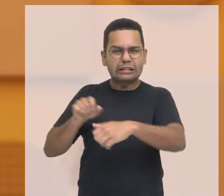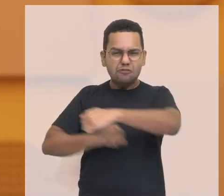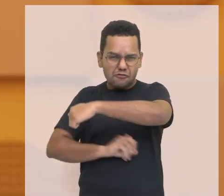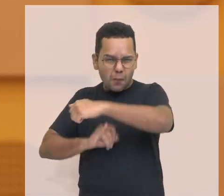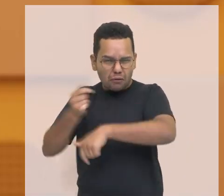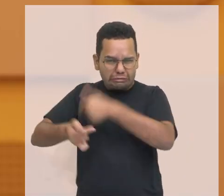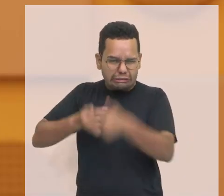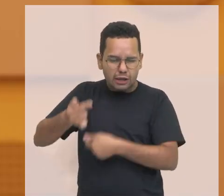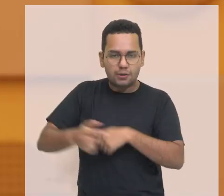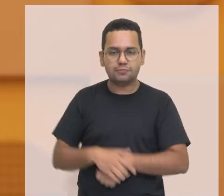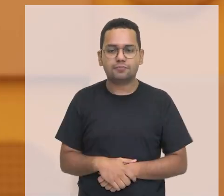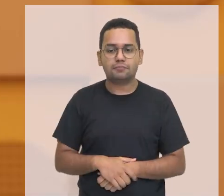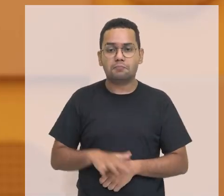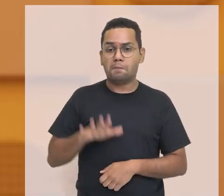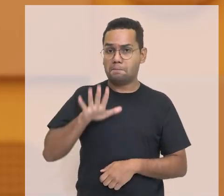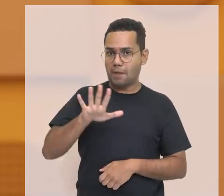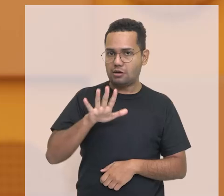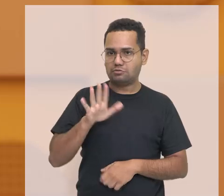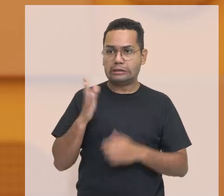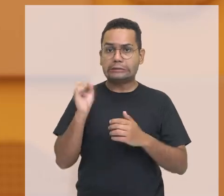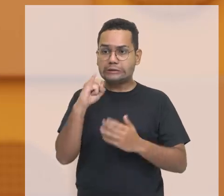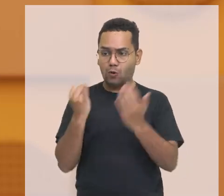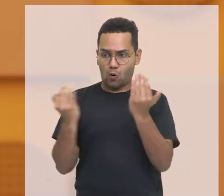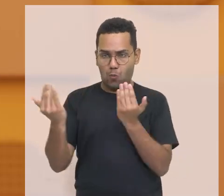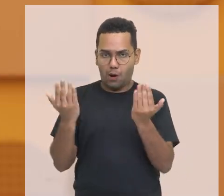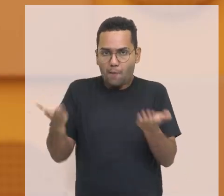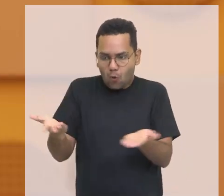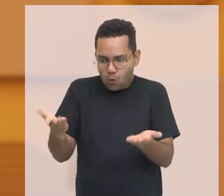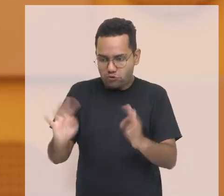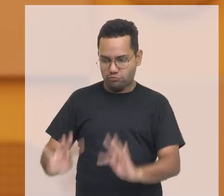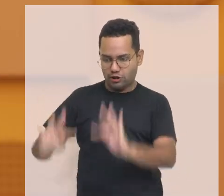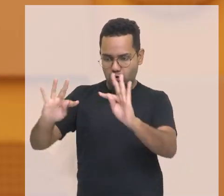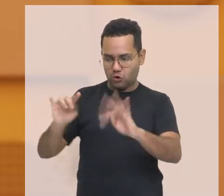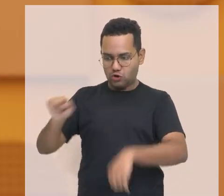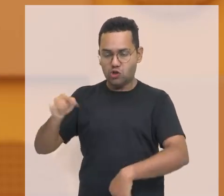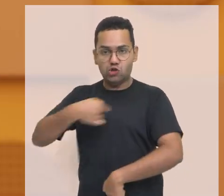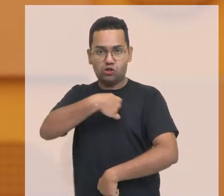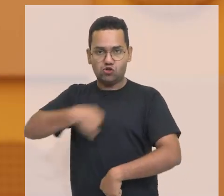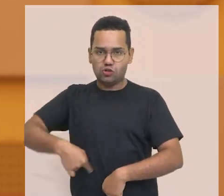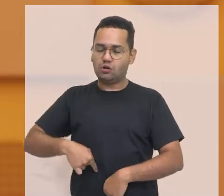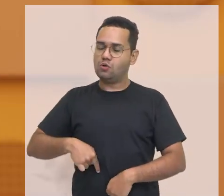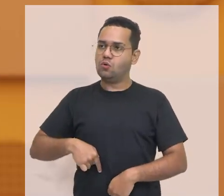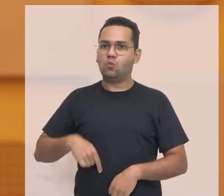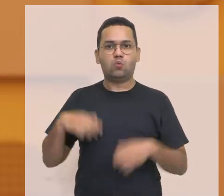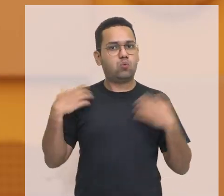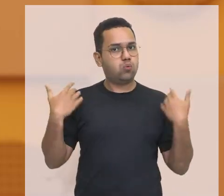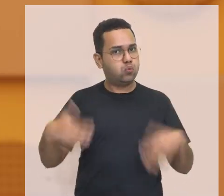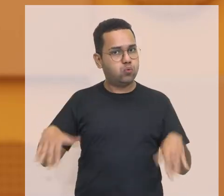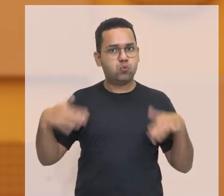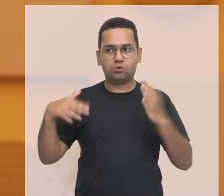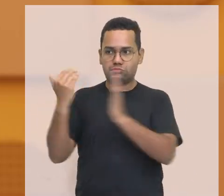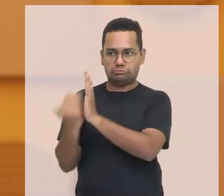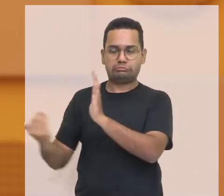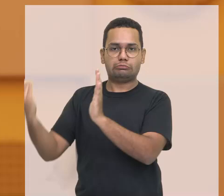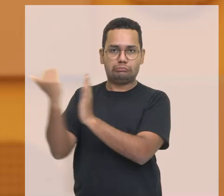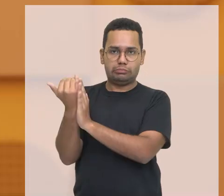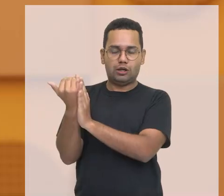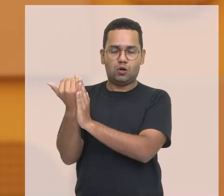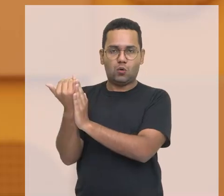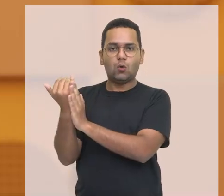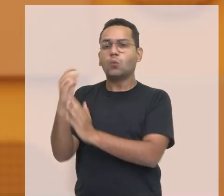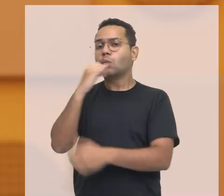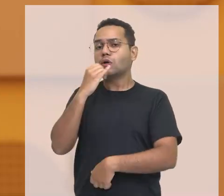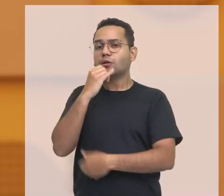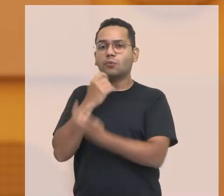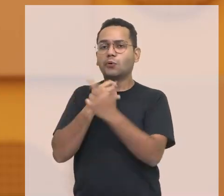gente vê que a tecnologia chinesa muitas das vezes supera, inclusive, a própria tecnologia do Ocidente. É o caso de algumas